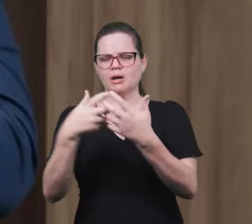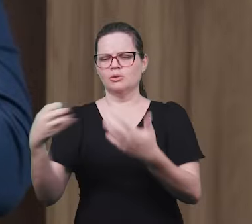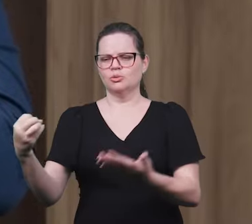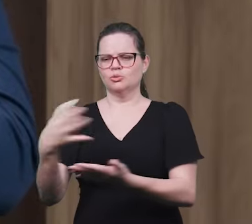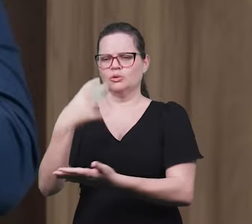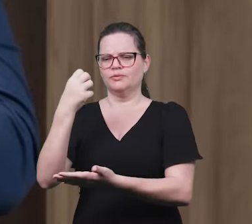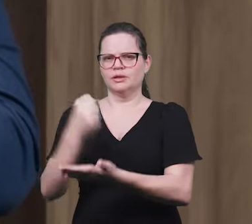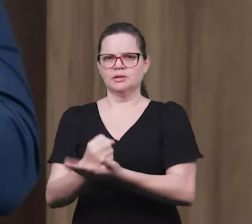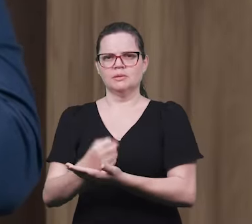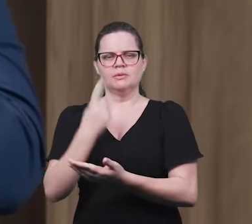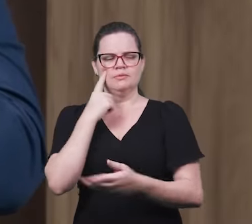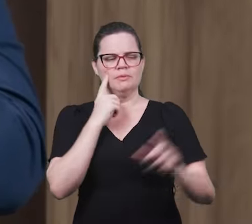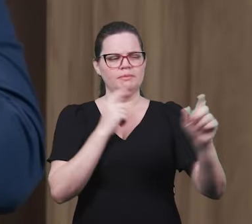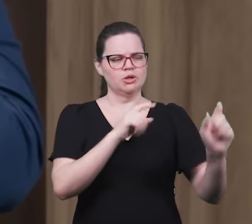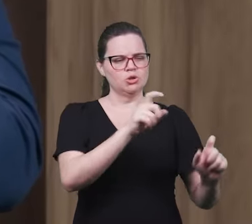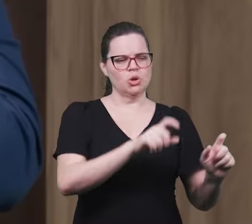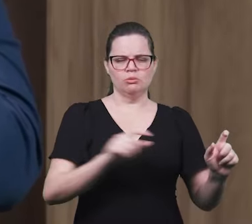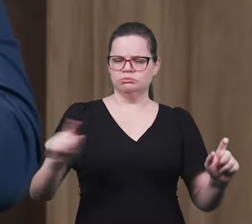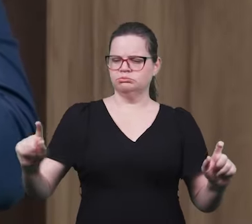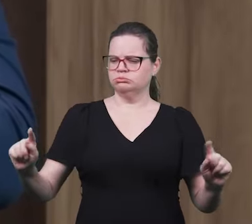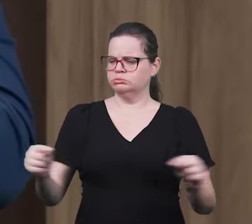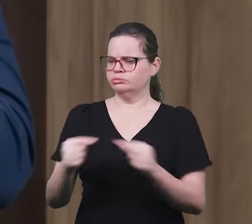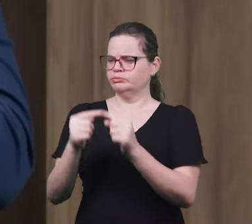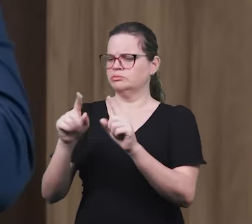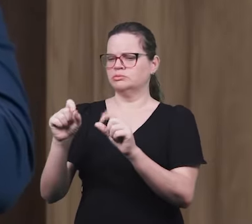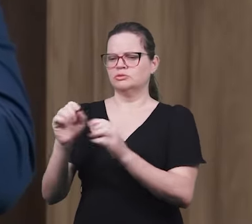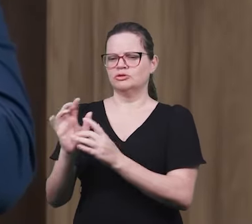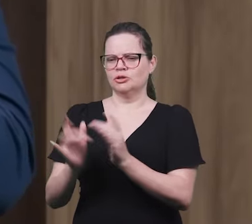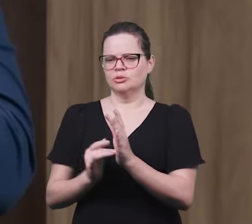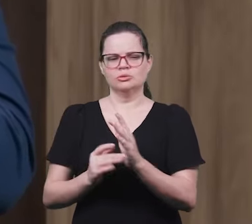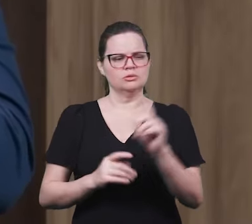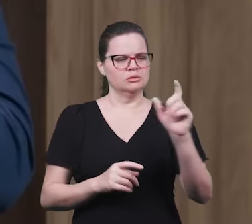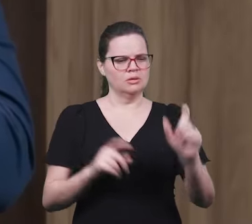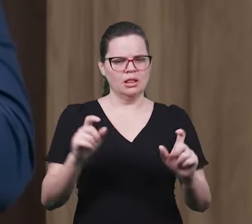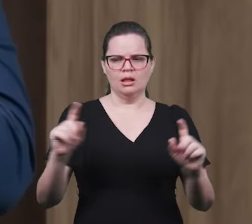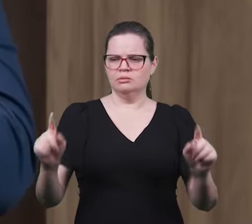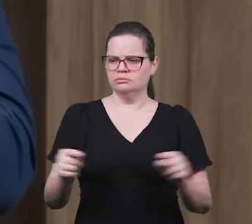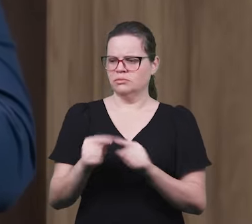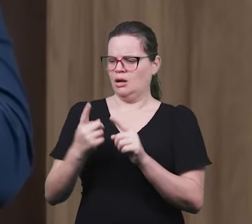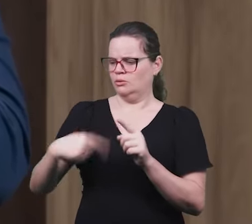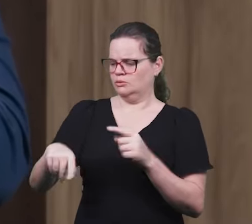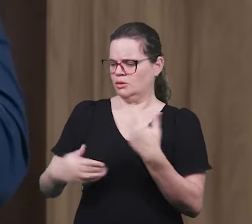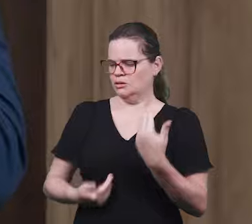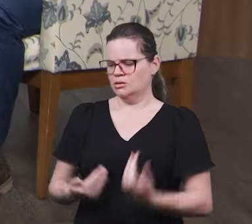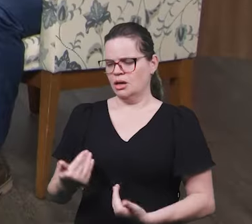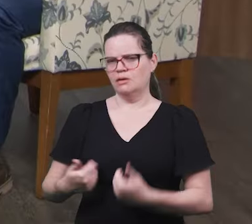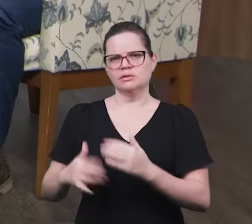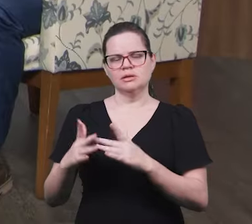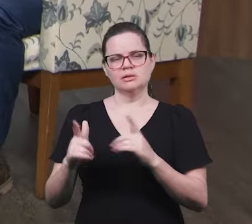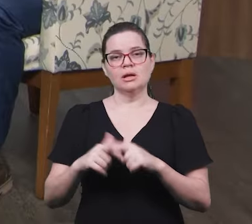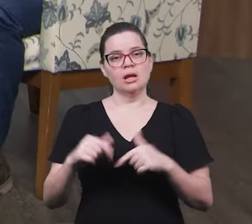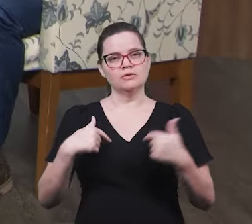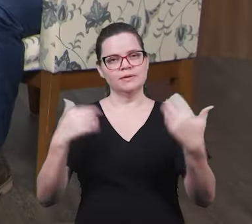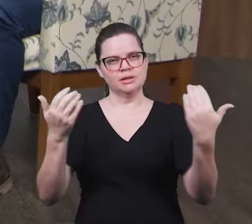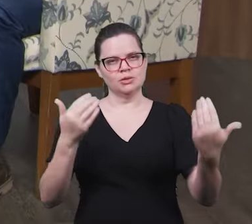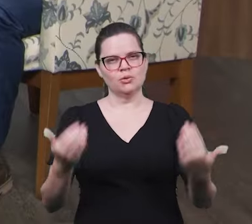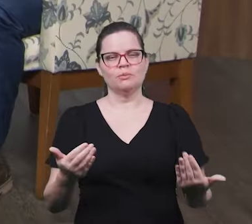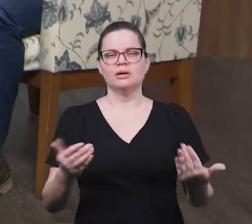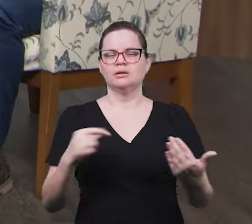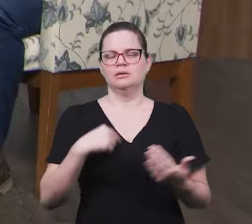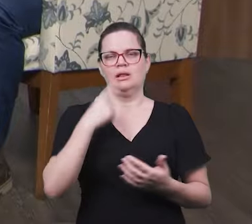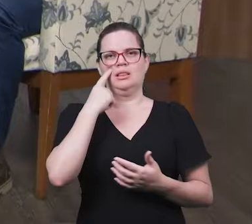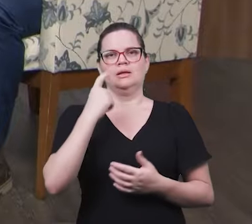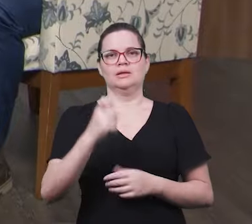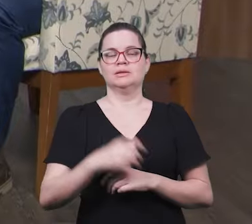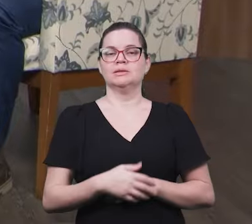nessas figuras, nessas nuances, nesses paralelos. Olhando para nós mesmos, né? Exatamente. Então, é interessante que diz assim,